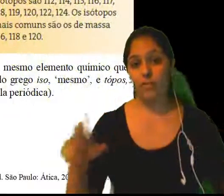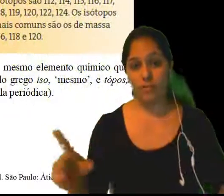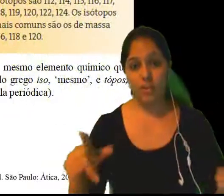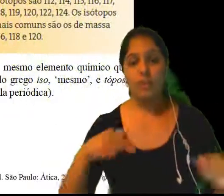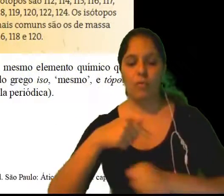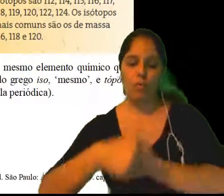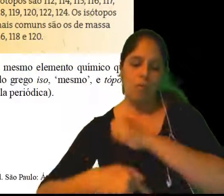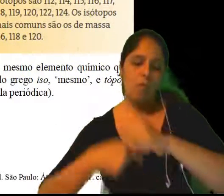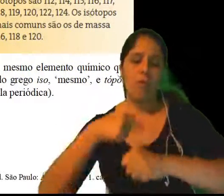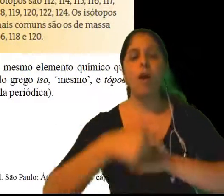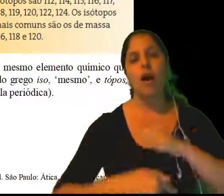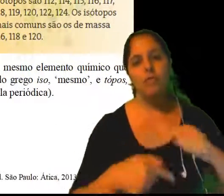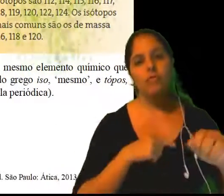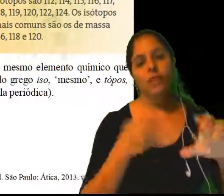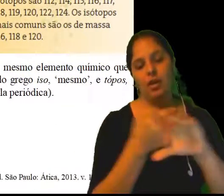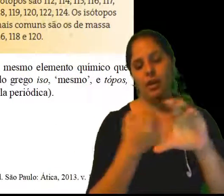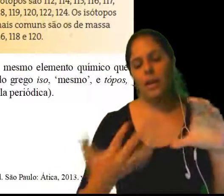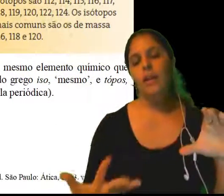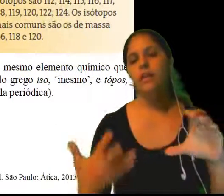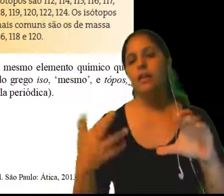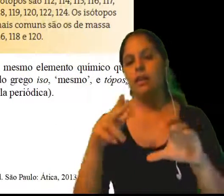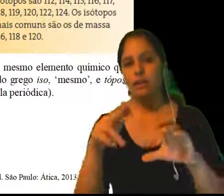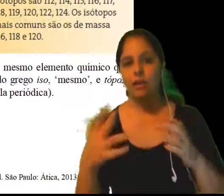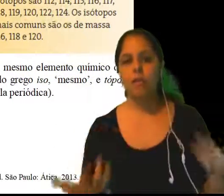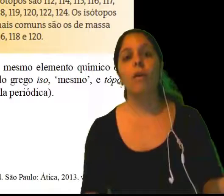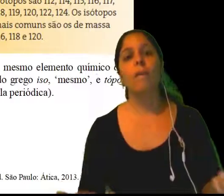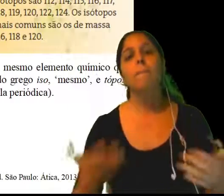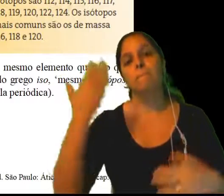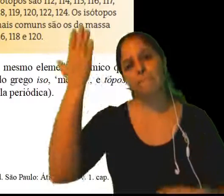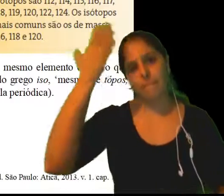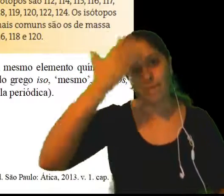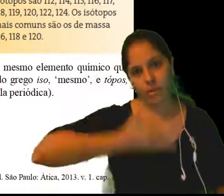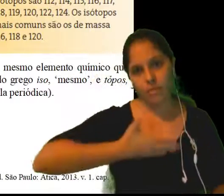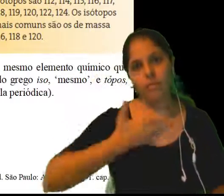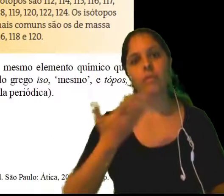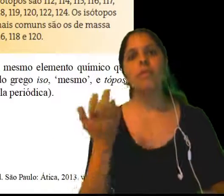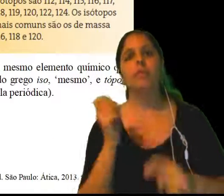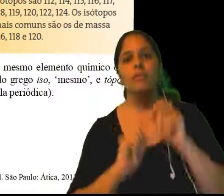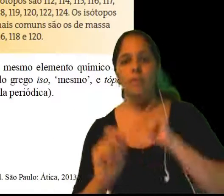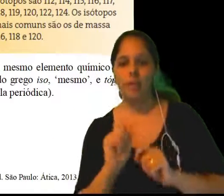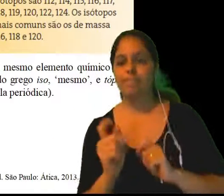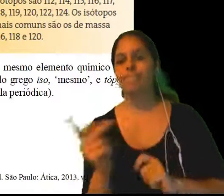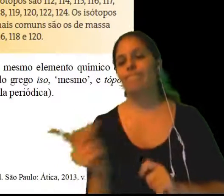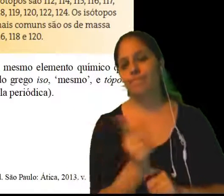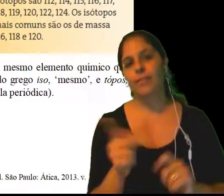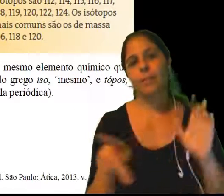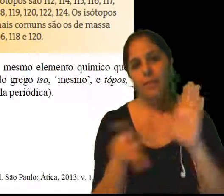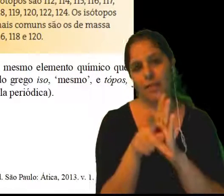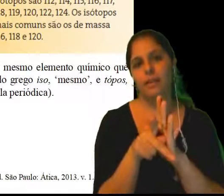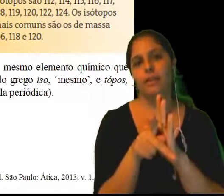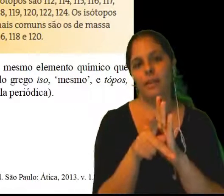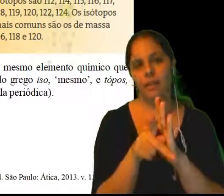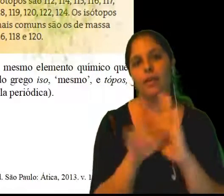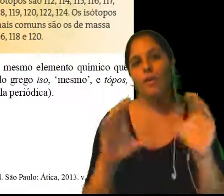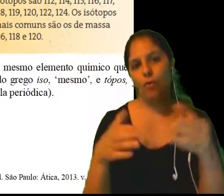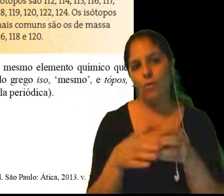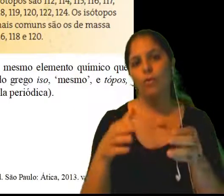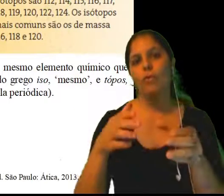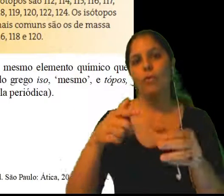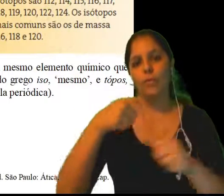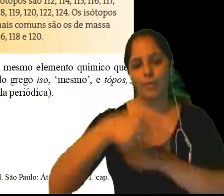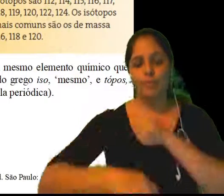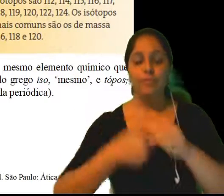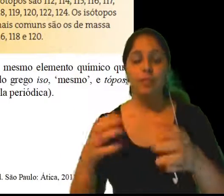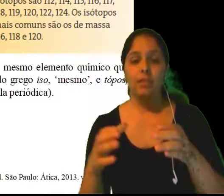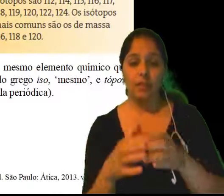os átomos apresentavam as mesmas propriedades químicas, comprovando então que eram do mesmo elemento químico.